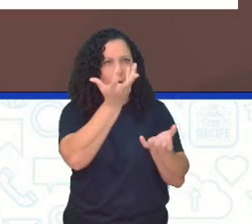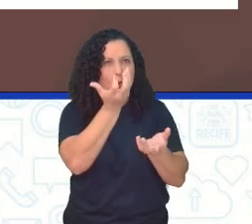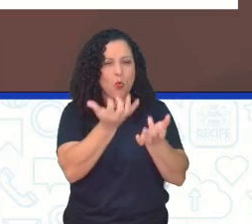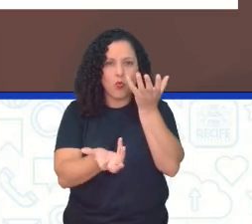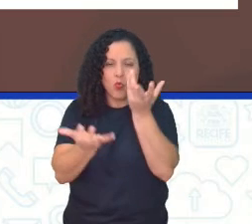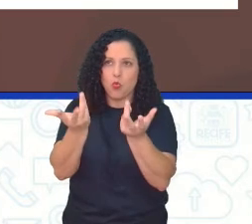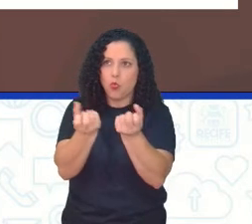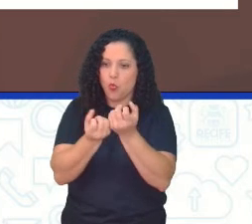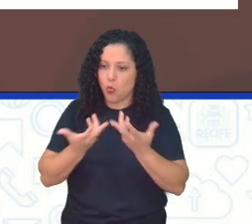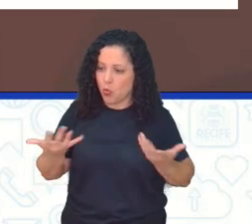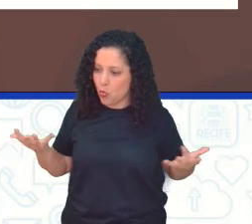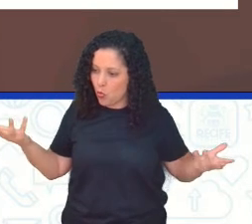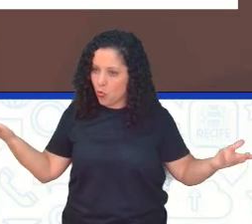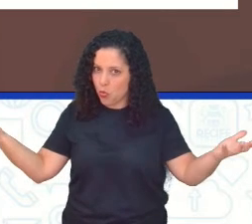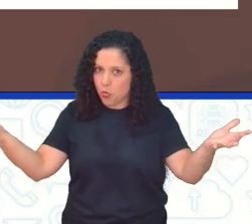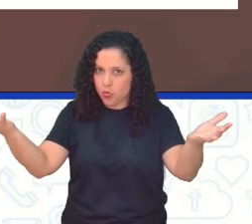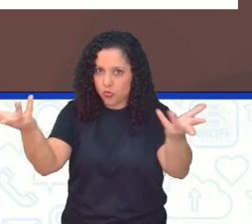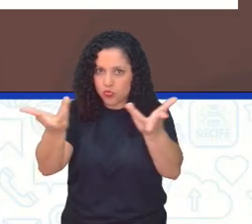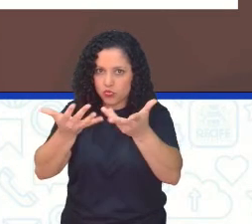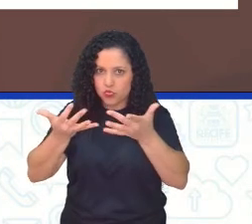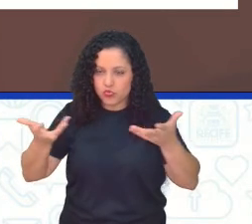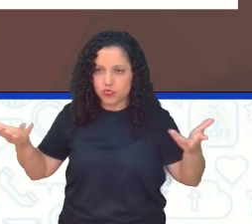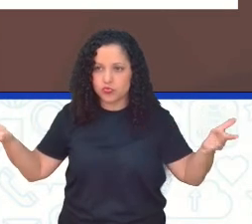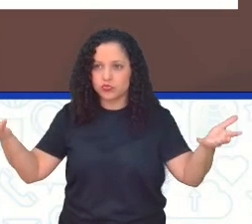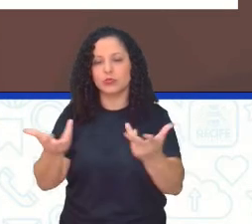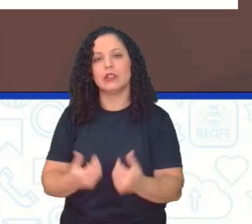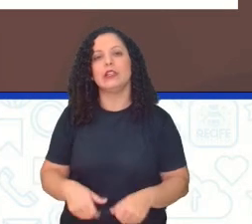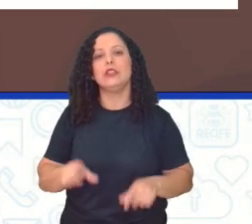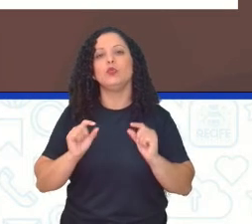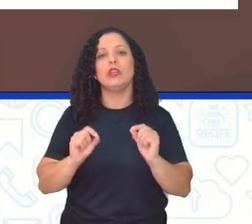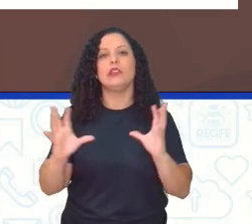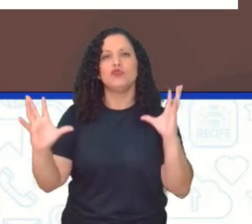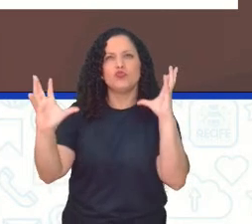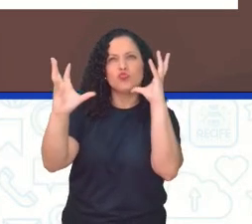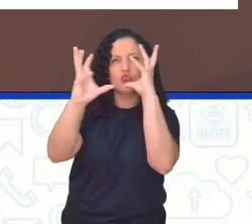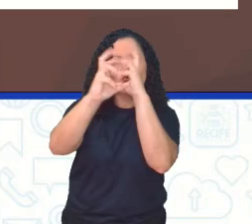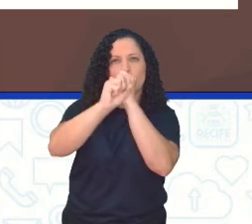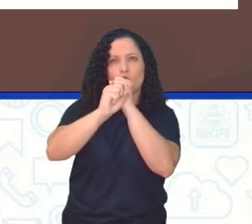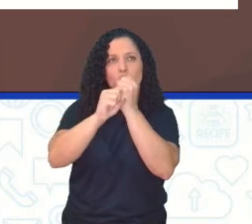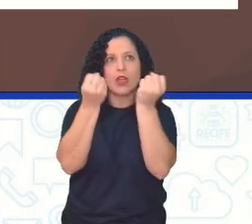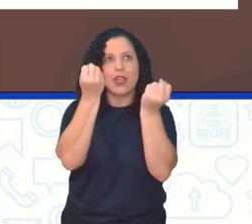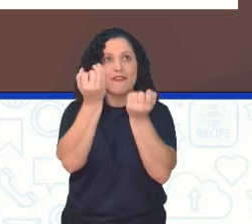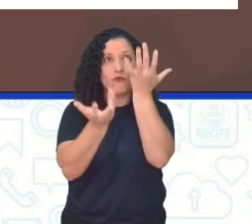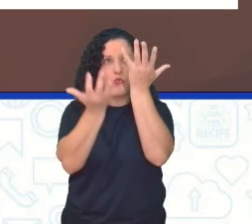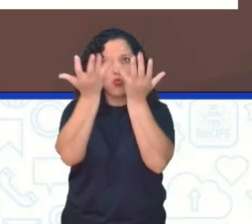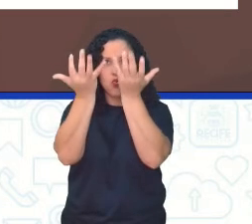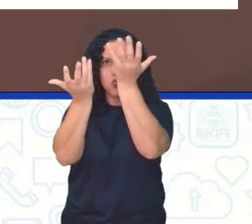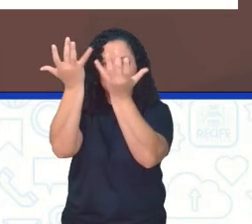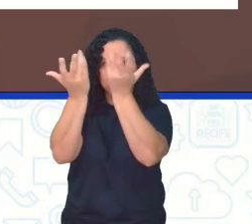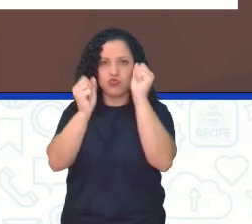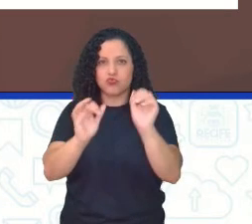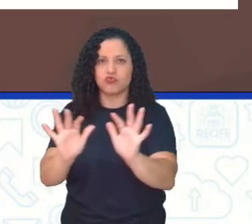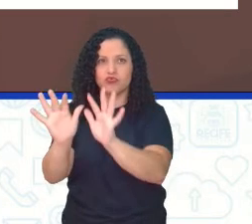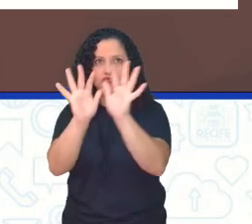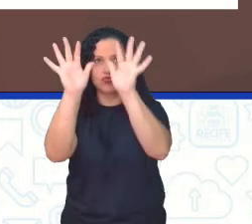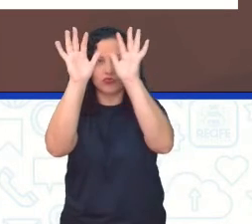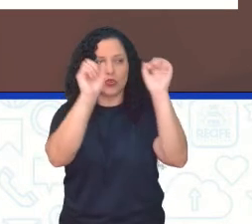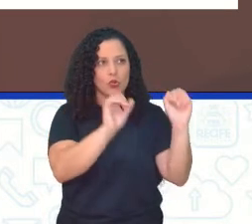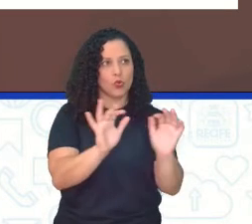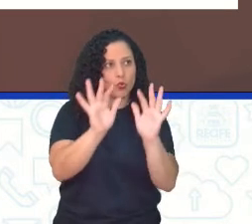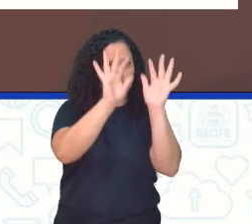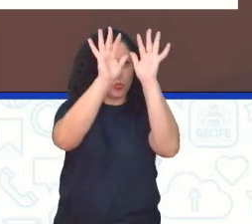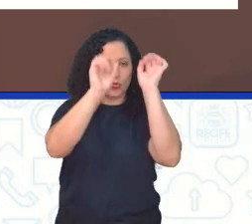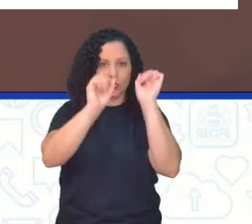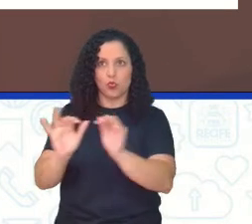numa grande área. Proporção, né? E a fumaça, né, foi tanta Ei, que chegou